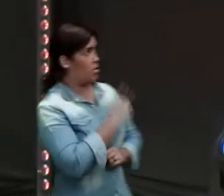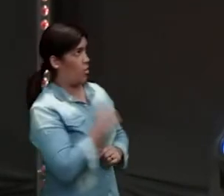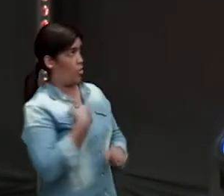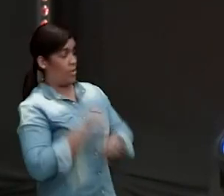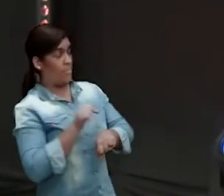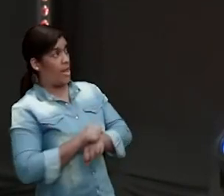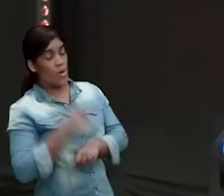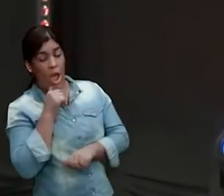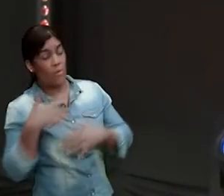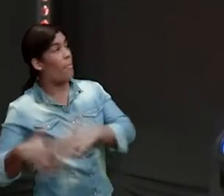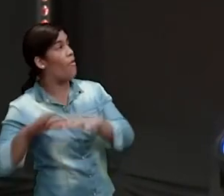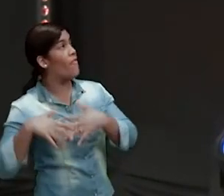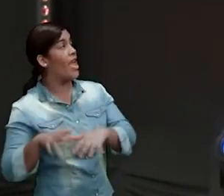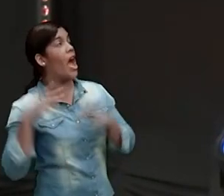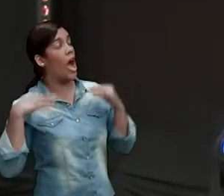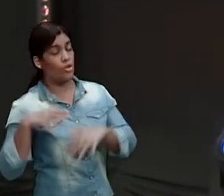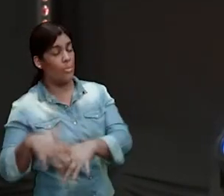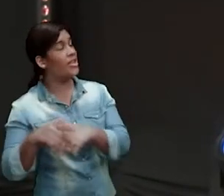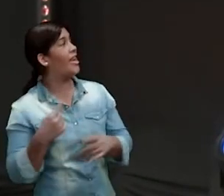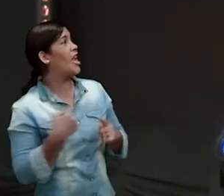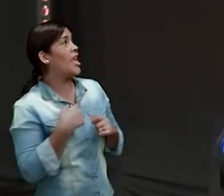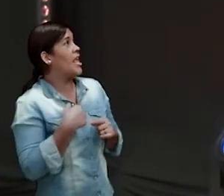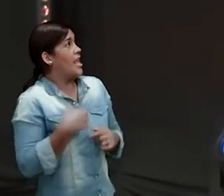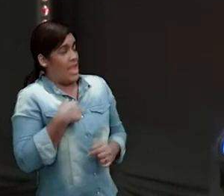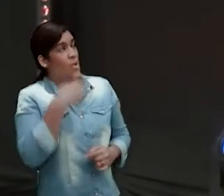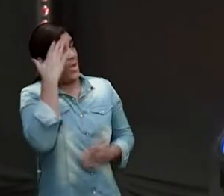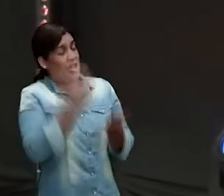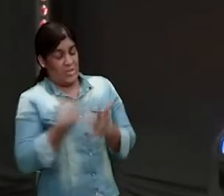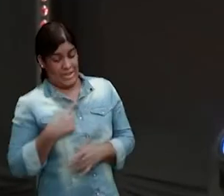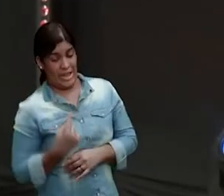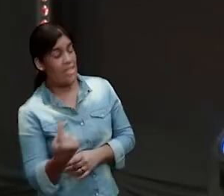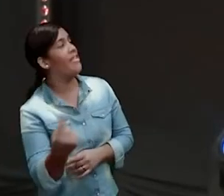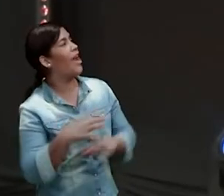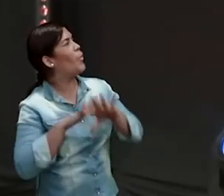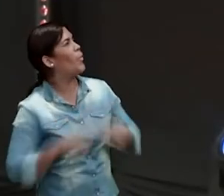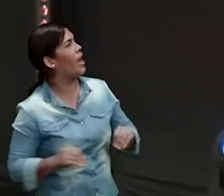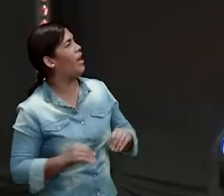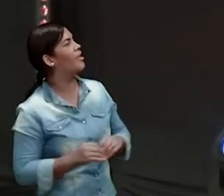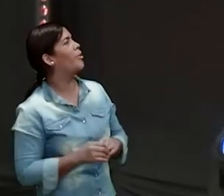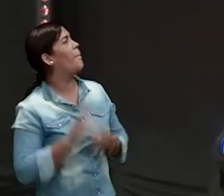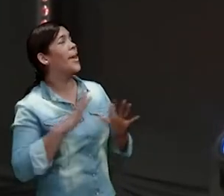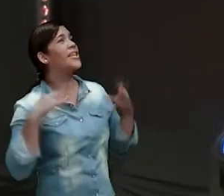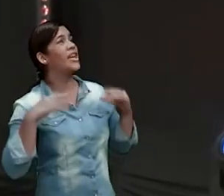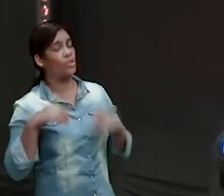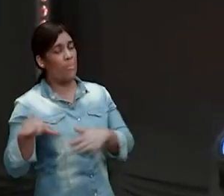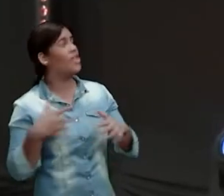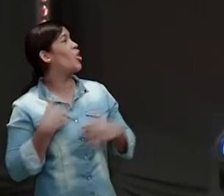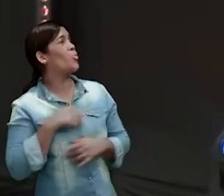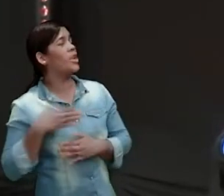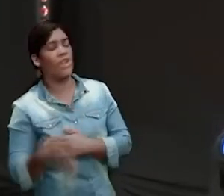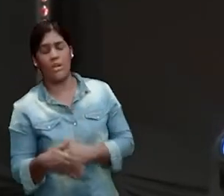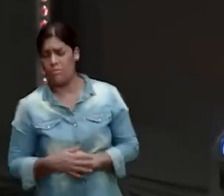pula na água fica curada eu nunca chego porque minha perninha ela não move E ai Jesus falou assim faz